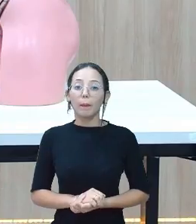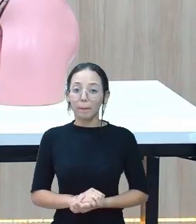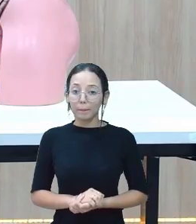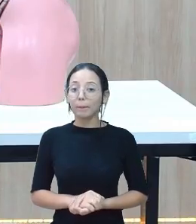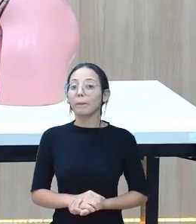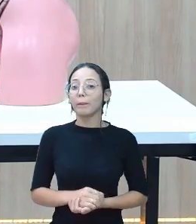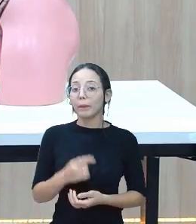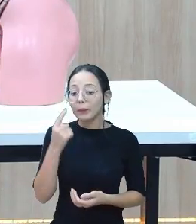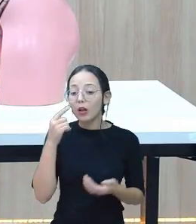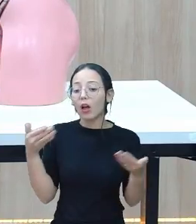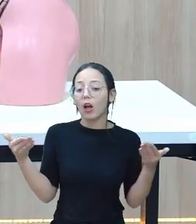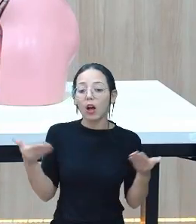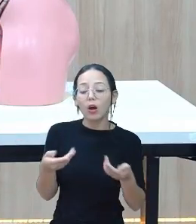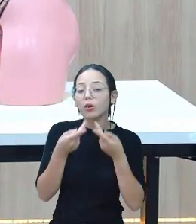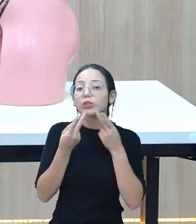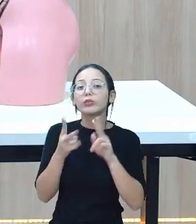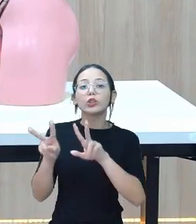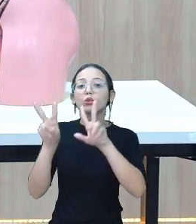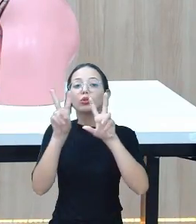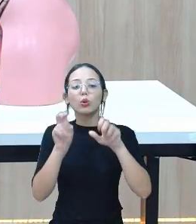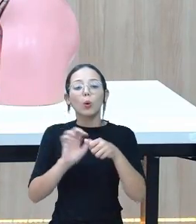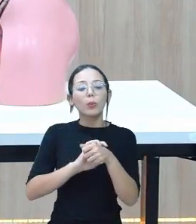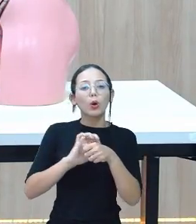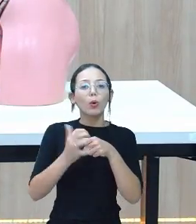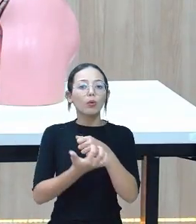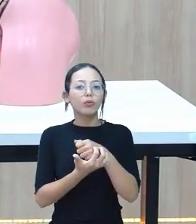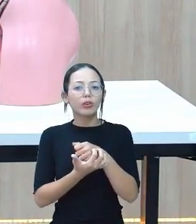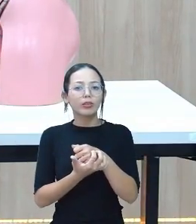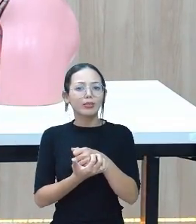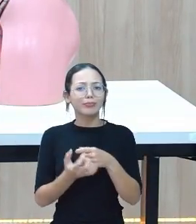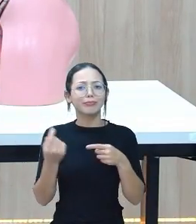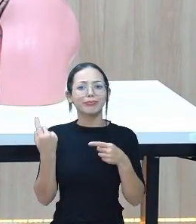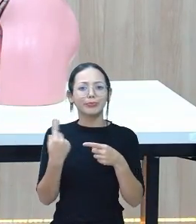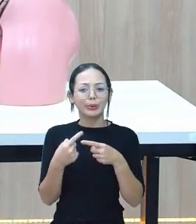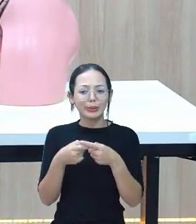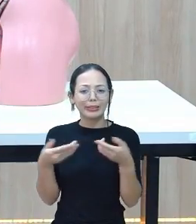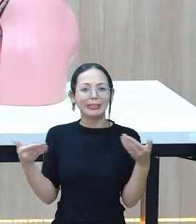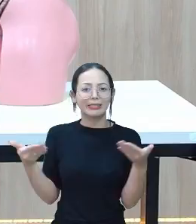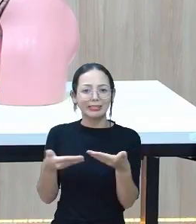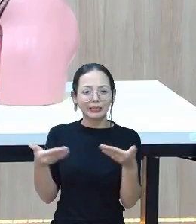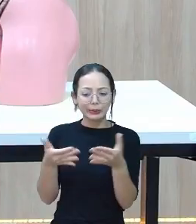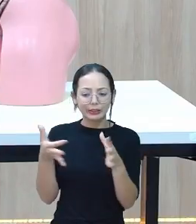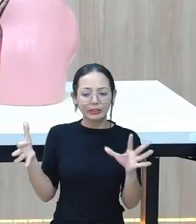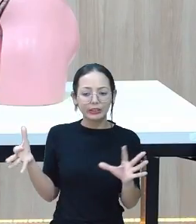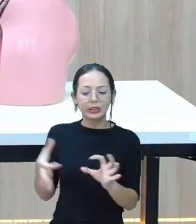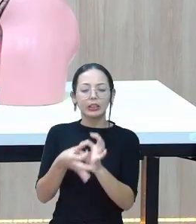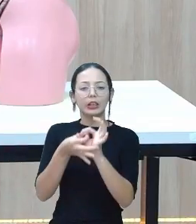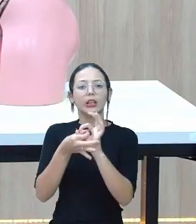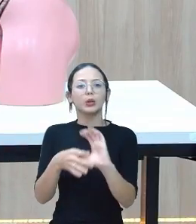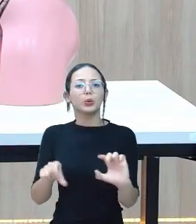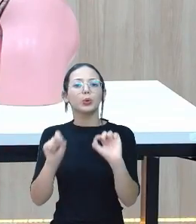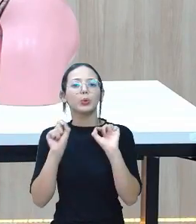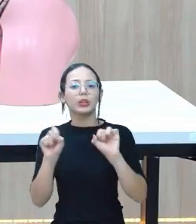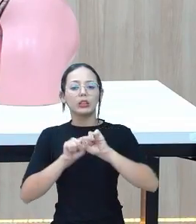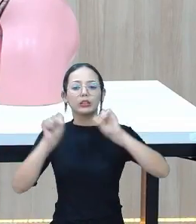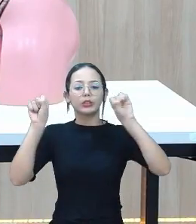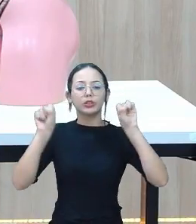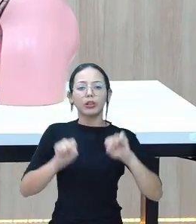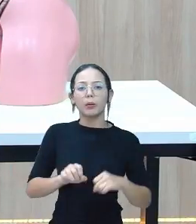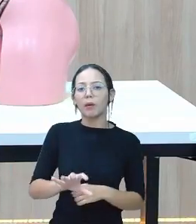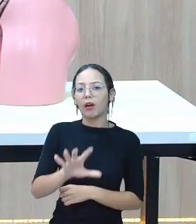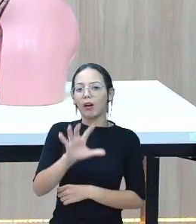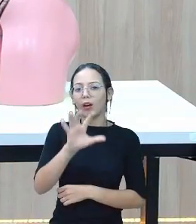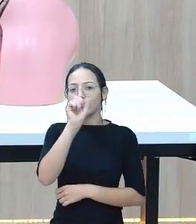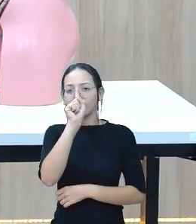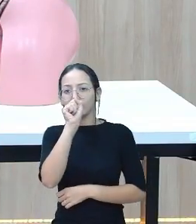E agora vou falar um pouquinho do Covid-19, porque está bastante interligado com o sistema